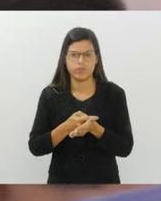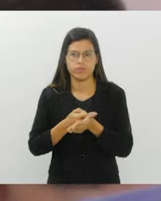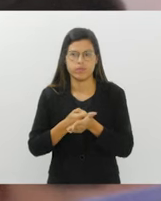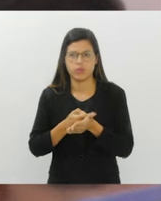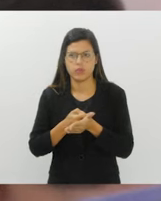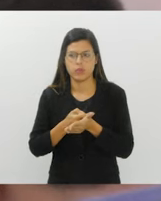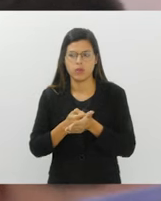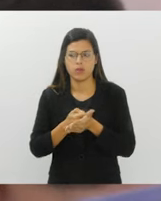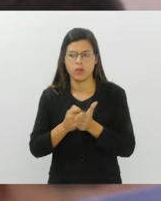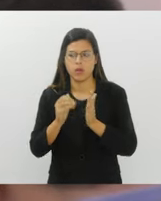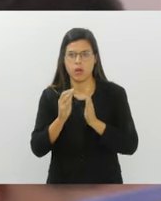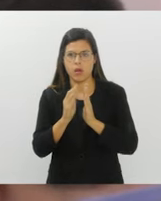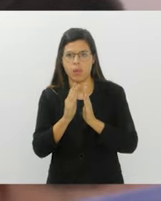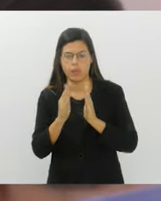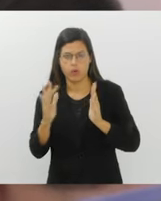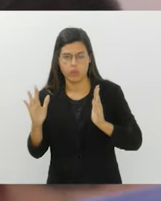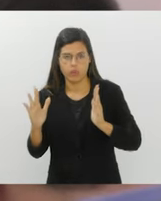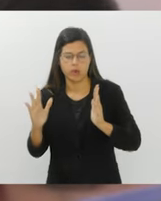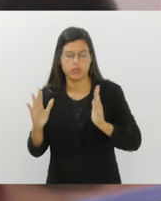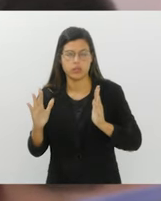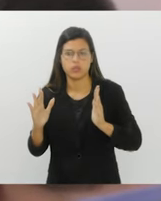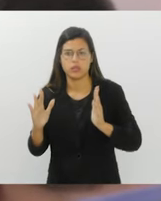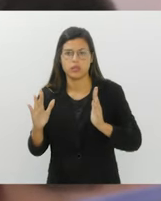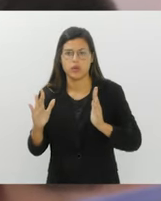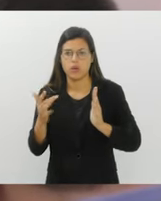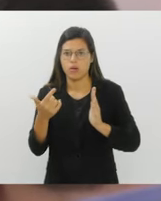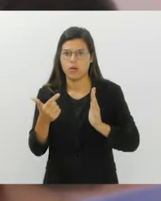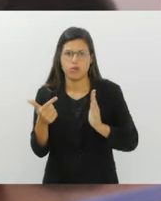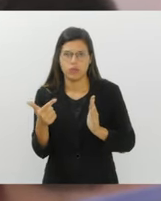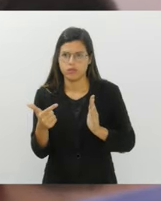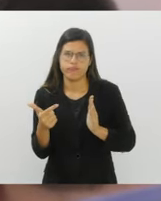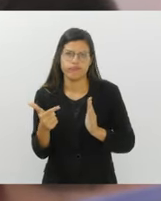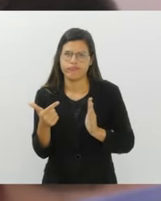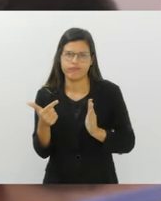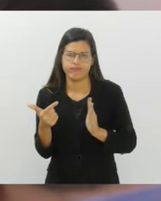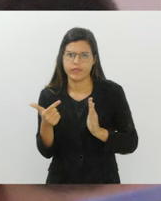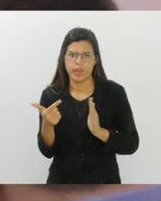a prorrogação não teria eficácia, né?